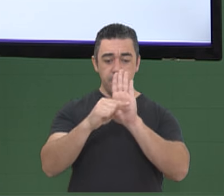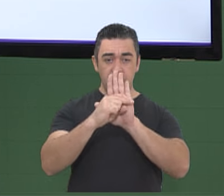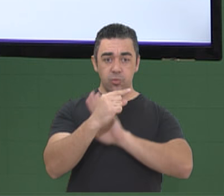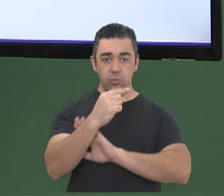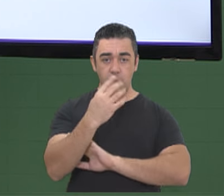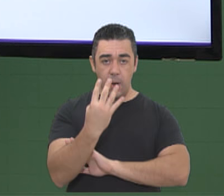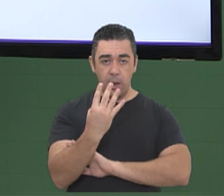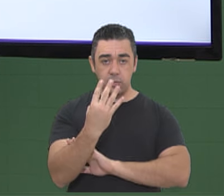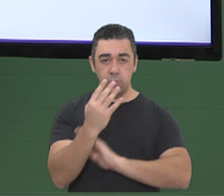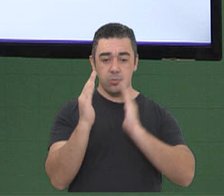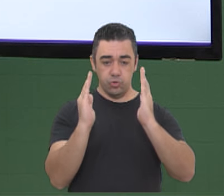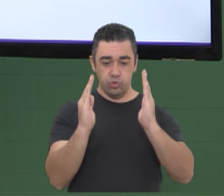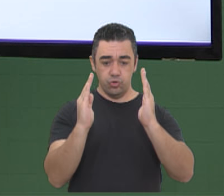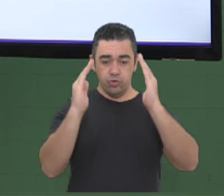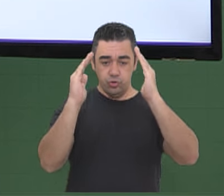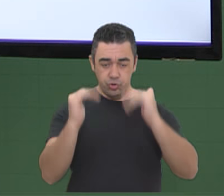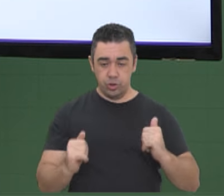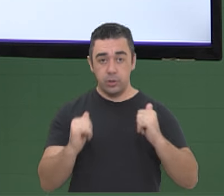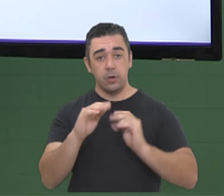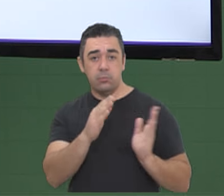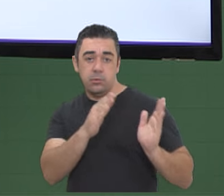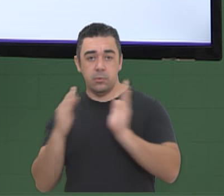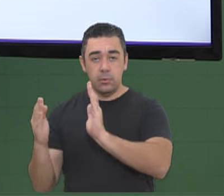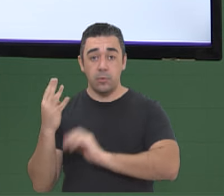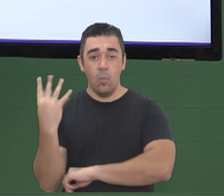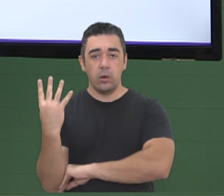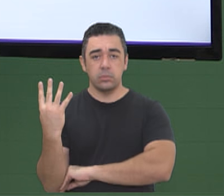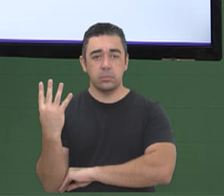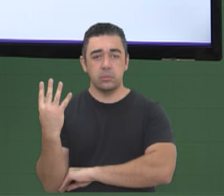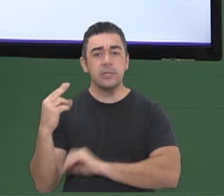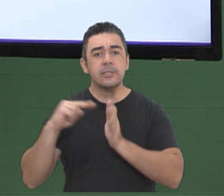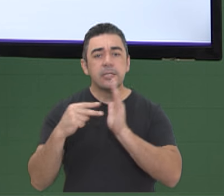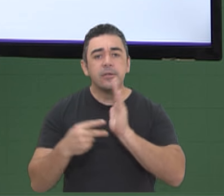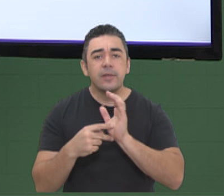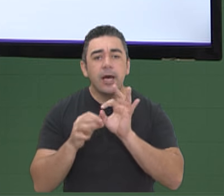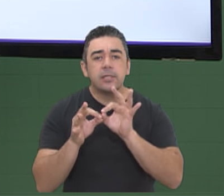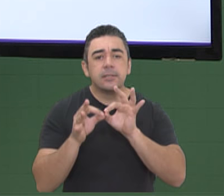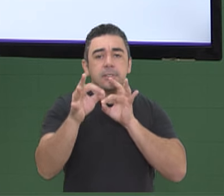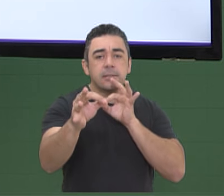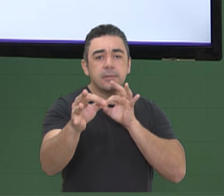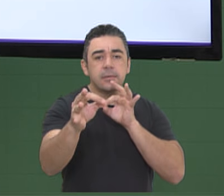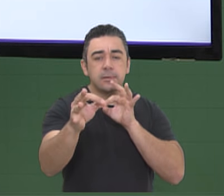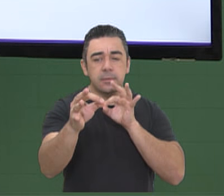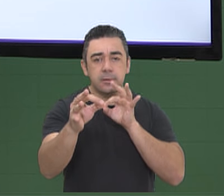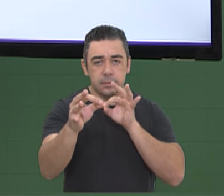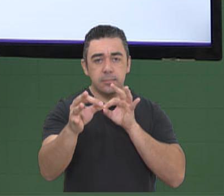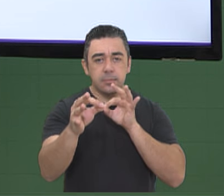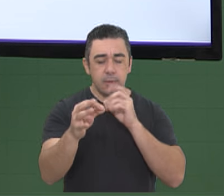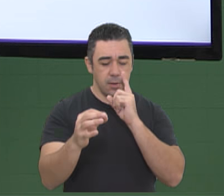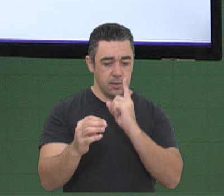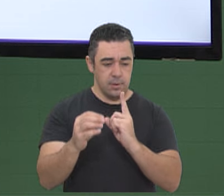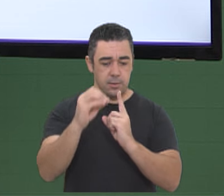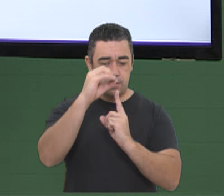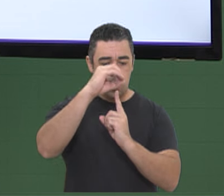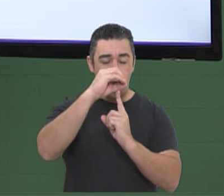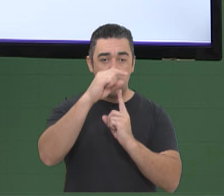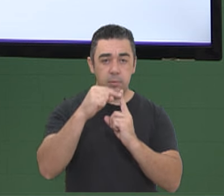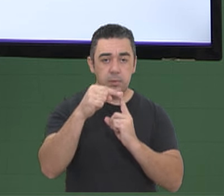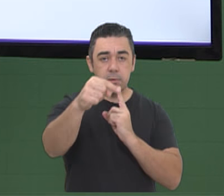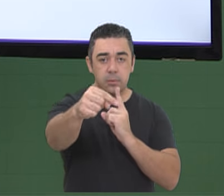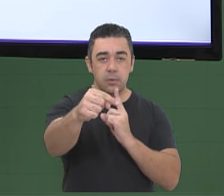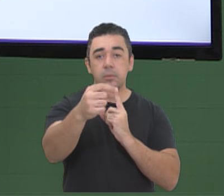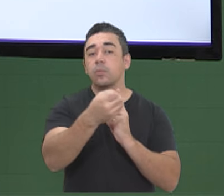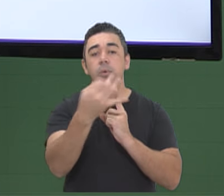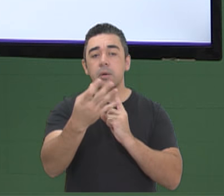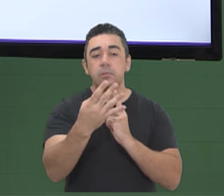é 4, porque é essa distância a partir do referencial, beleza? E a mesma coisa aqui para o mais 6.